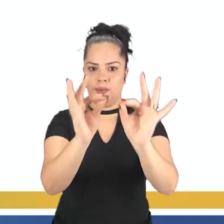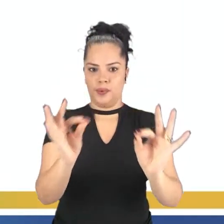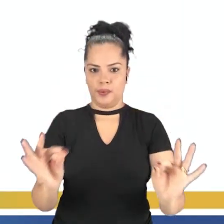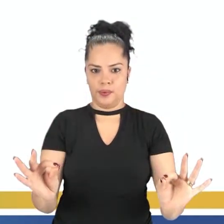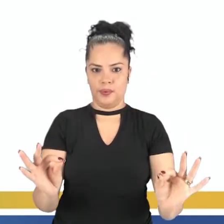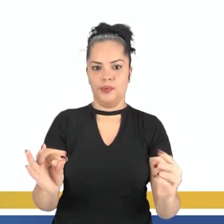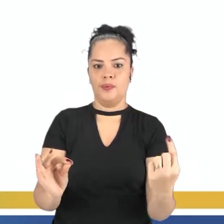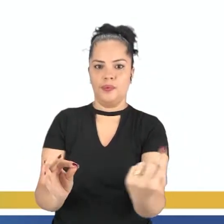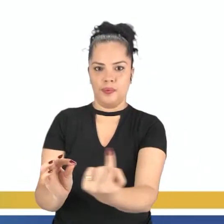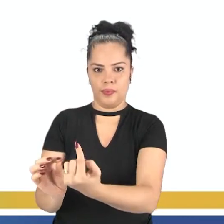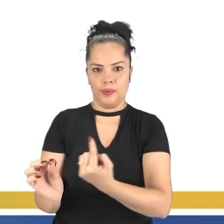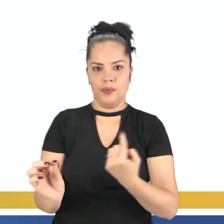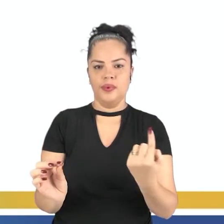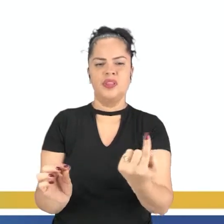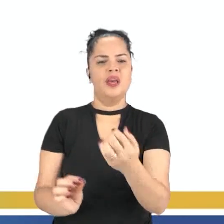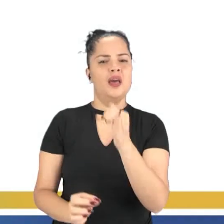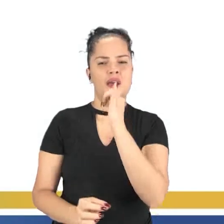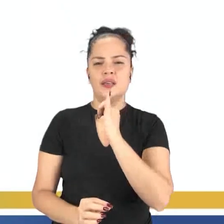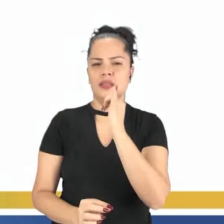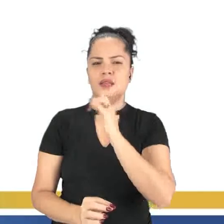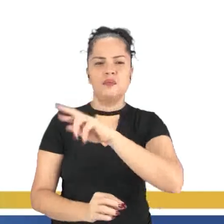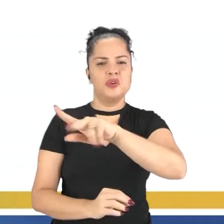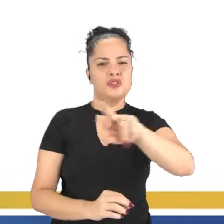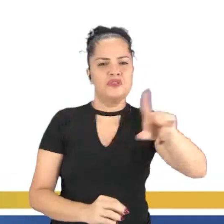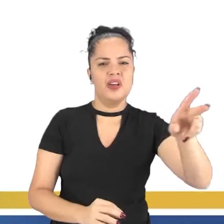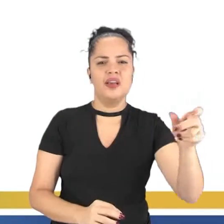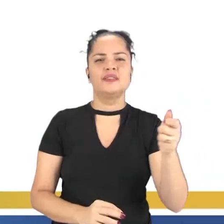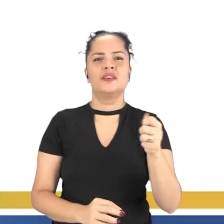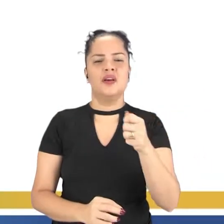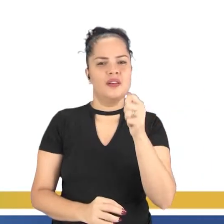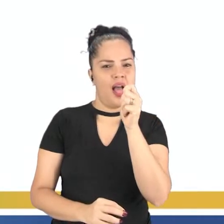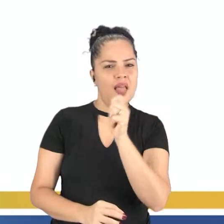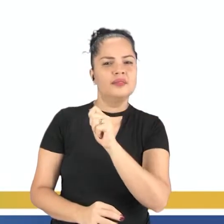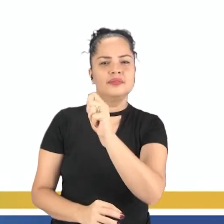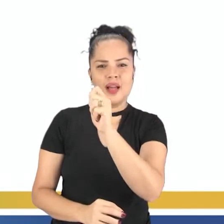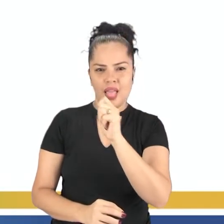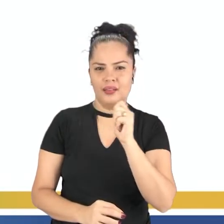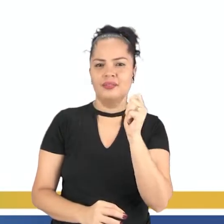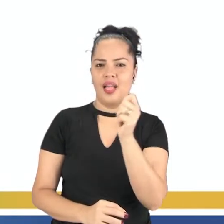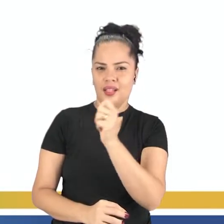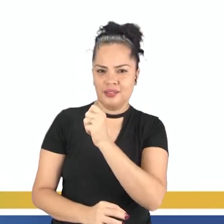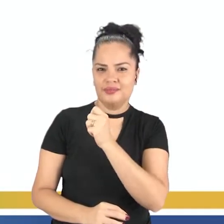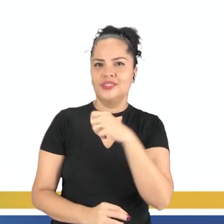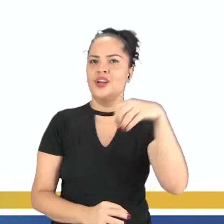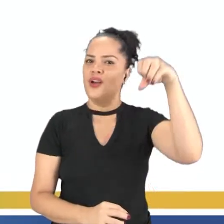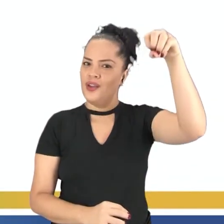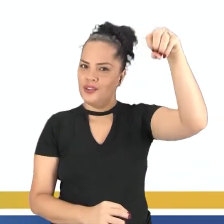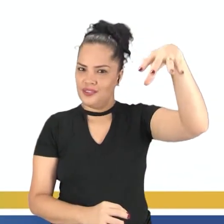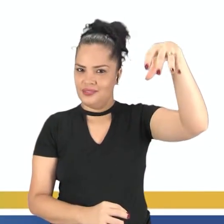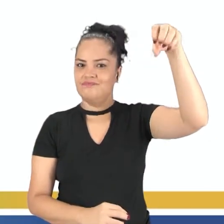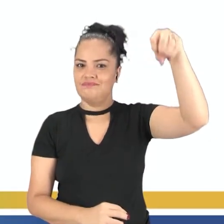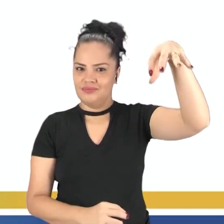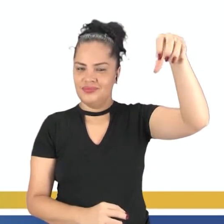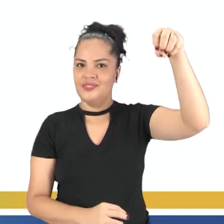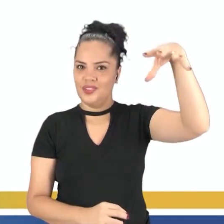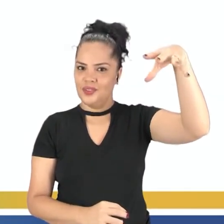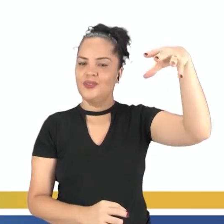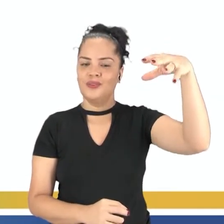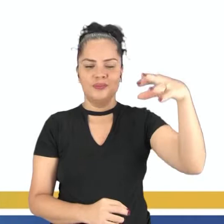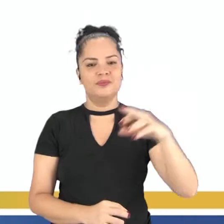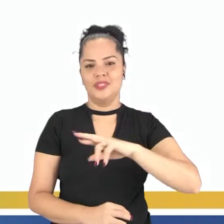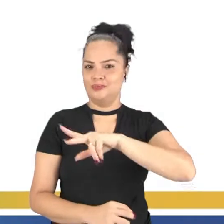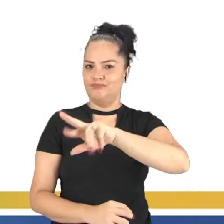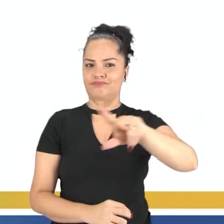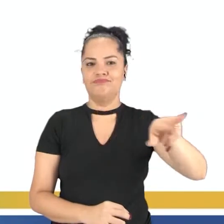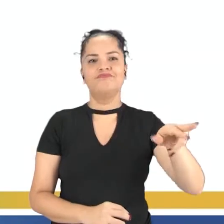faltam. Uma casquinha de sorvete lembra um cone, certo? Muitas luminárias lembram cones também, e assim por